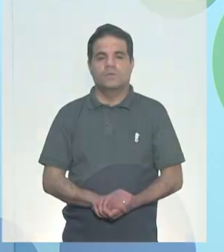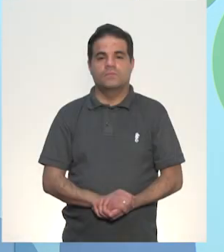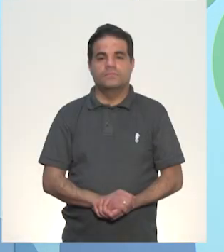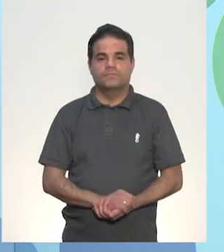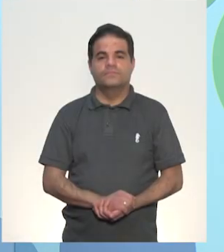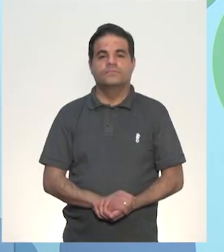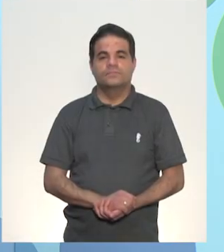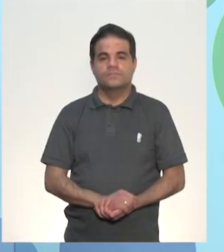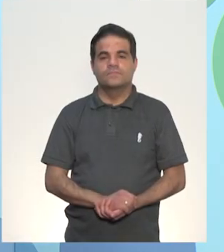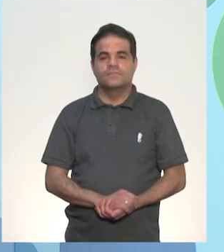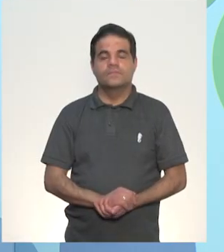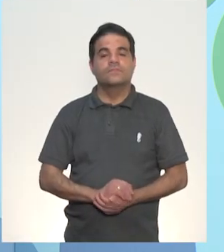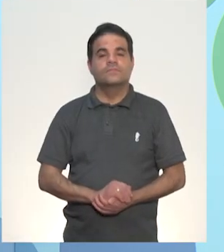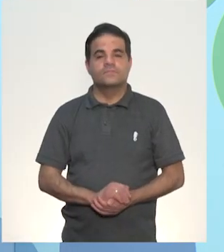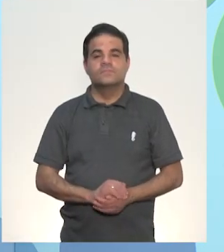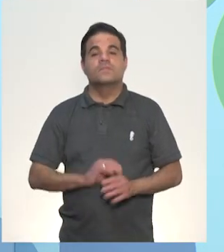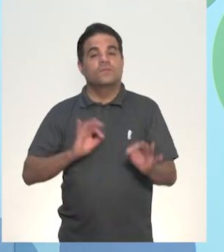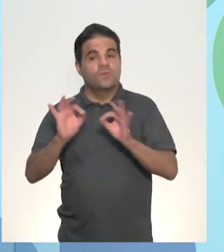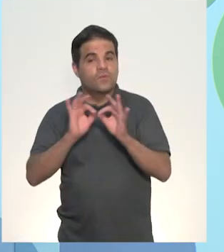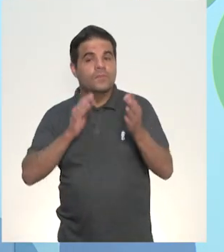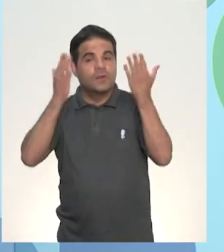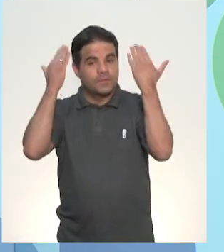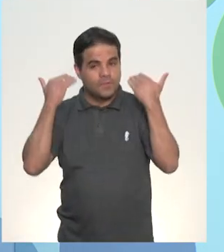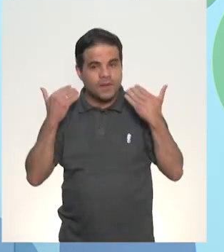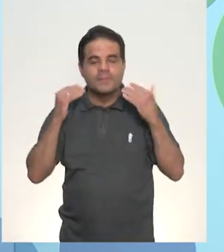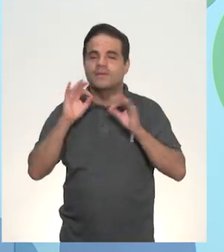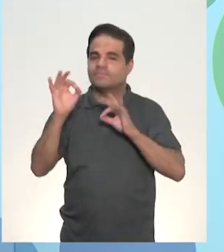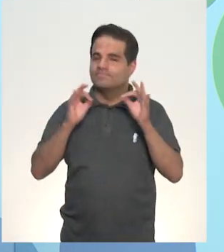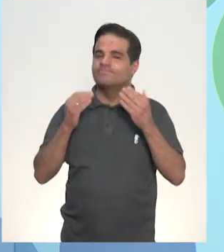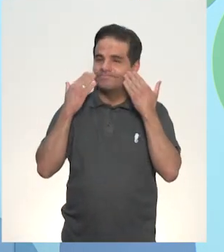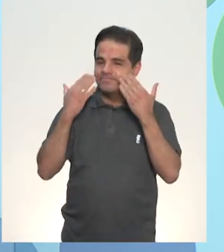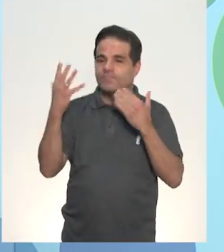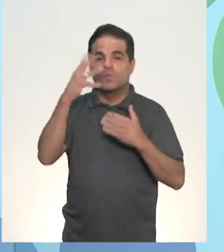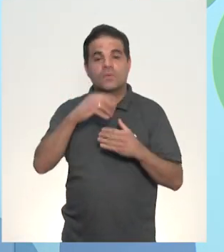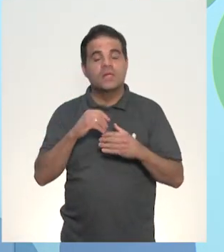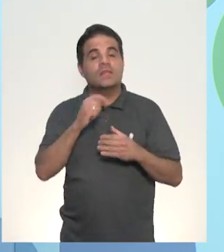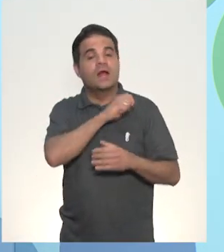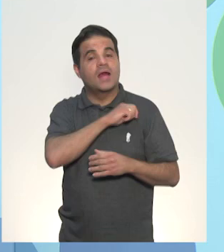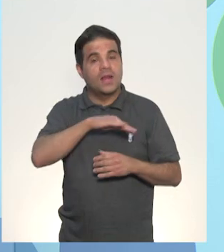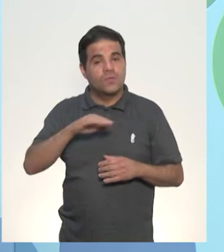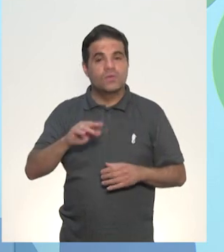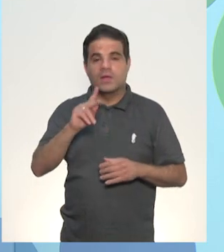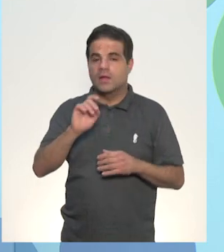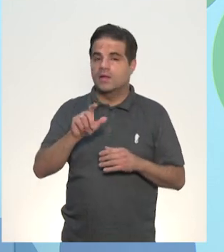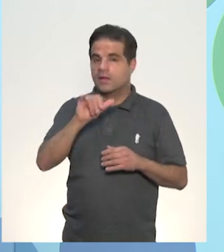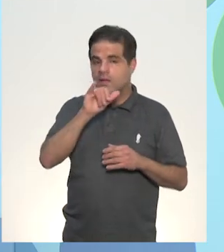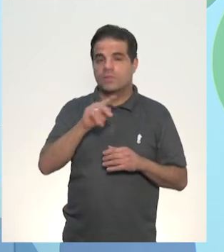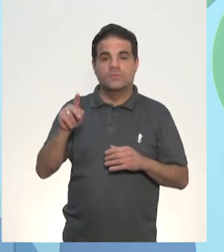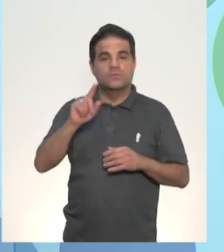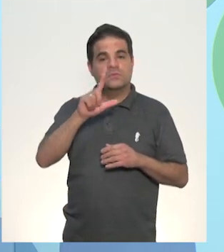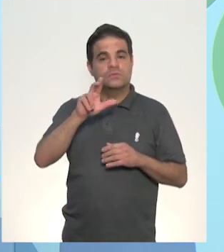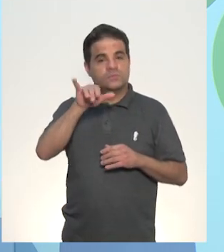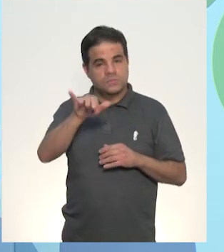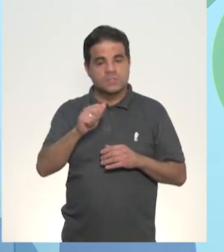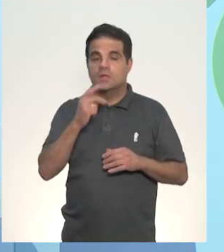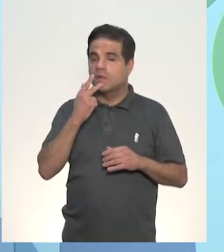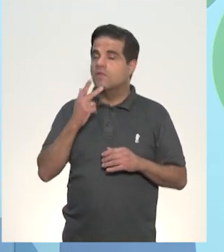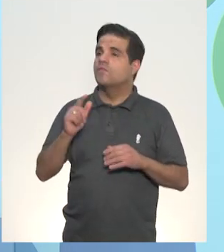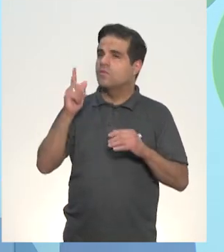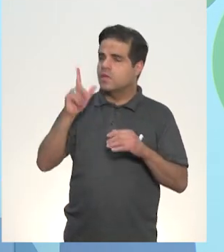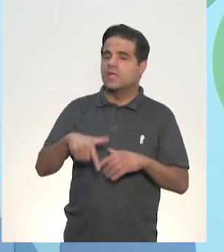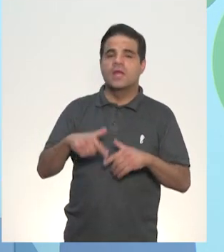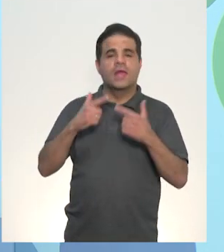Que eu estava arrumando meu cabelo para parecer bonita. Então, aqui, ó, a aluna Kelly, da professora Luciana, falou que é uma figura de